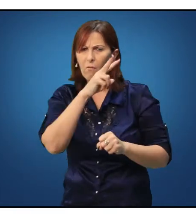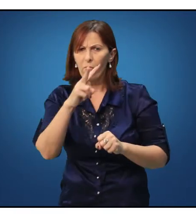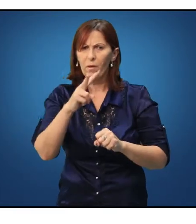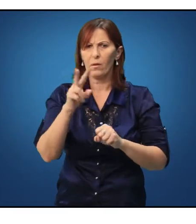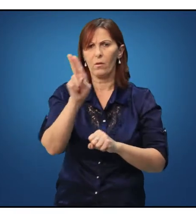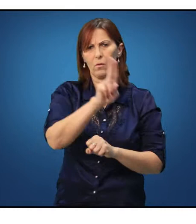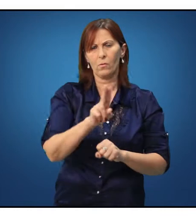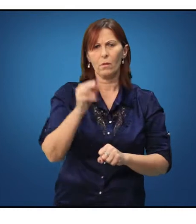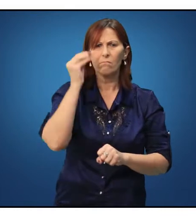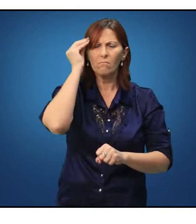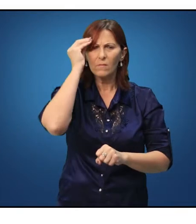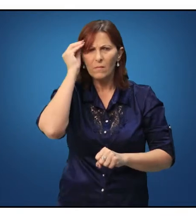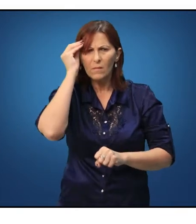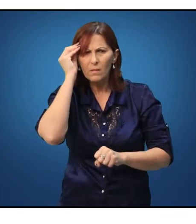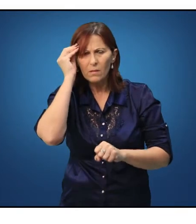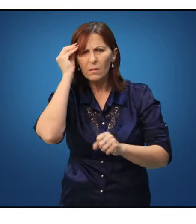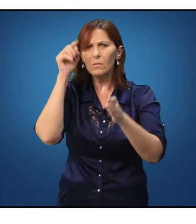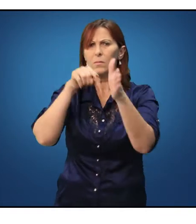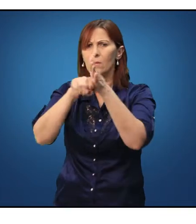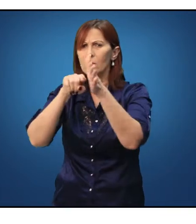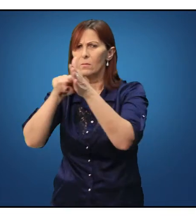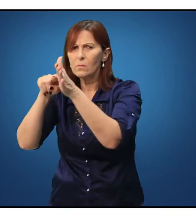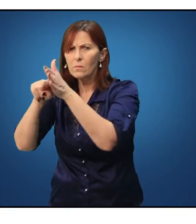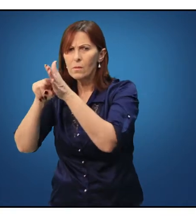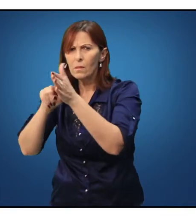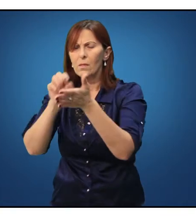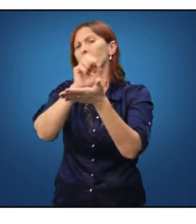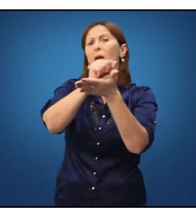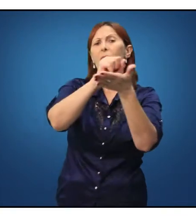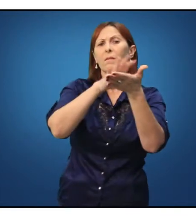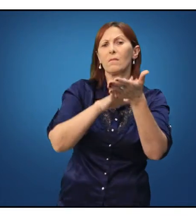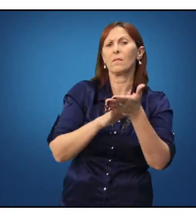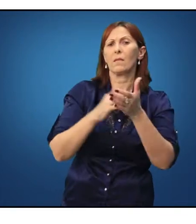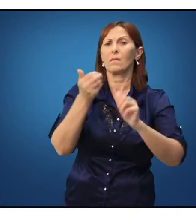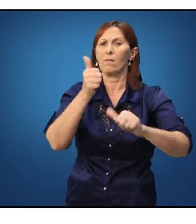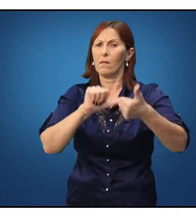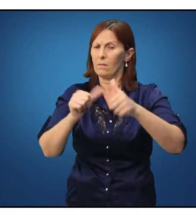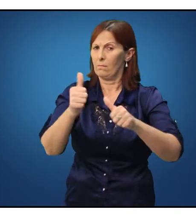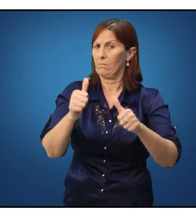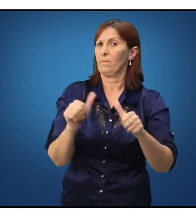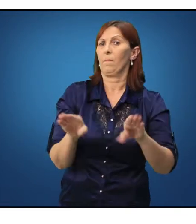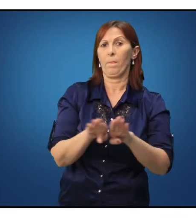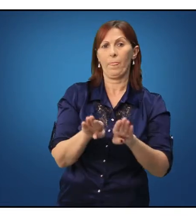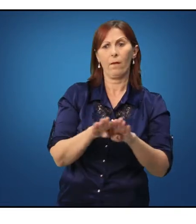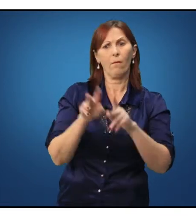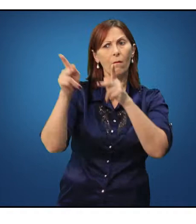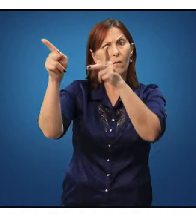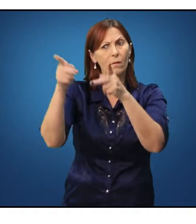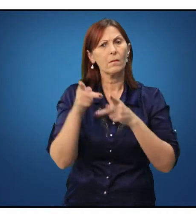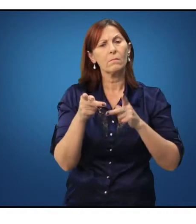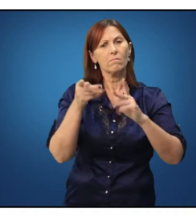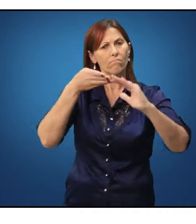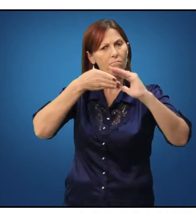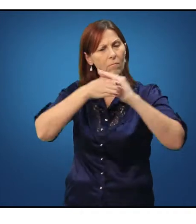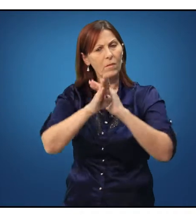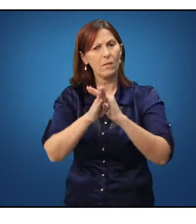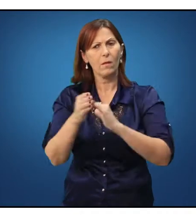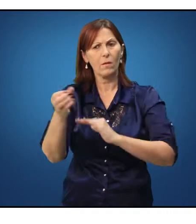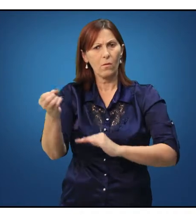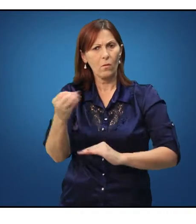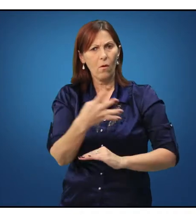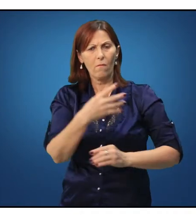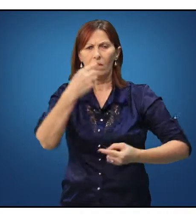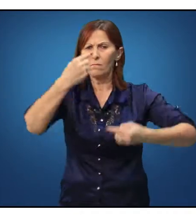utilizando para refletir as questões que serão pedidas nas atividades avaliativas também. Então, eu convido a todos a adentrarem essa